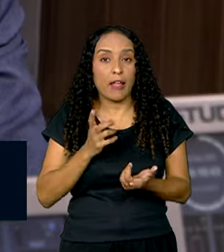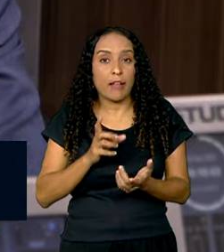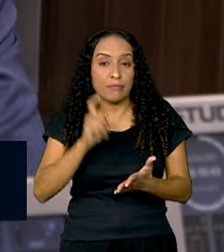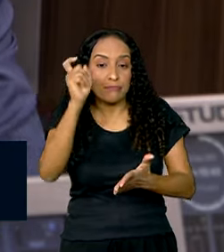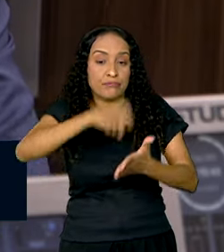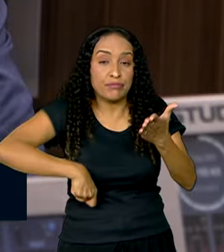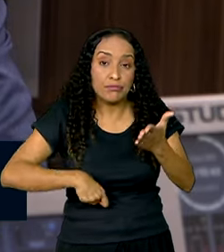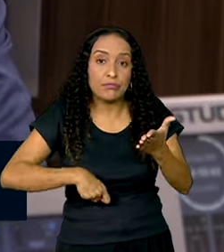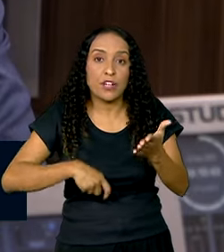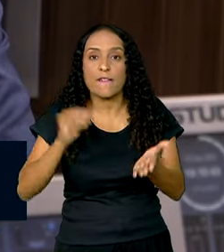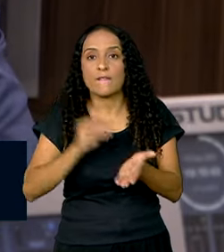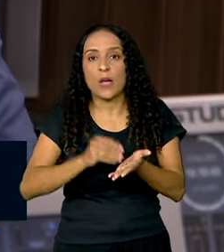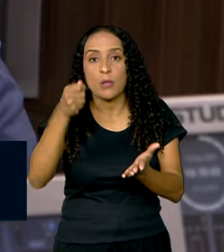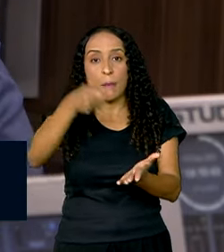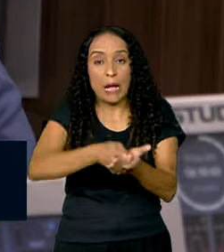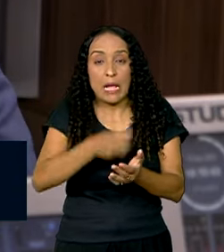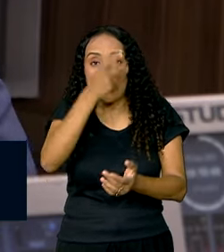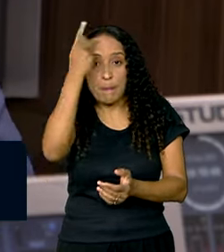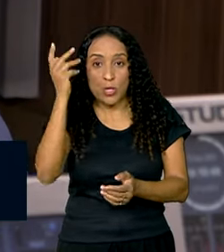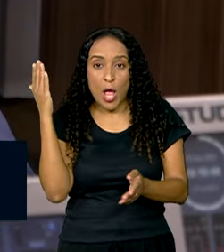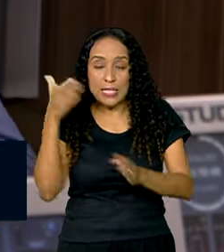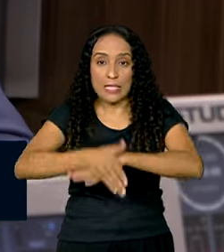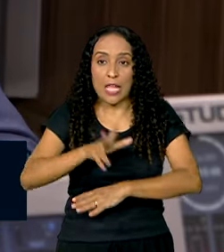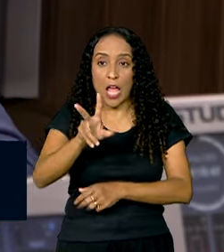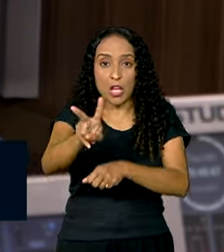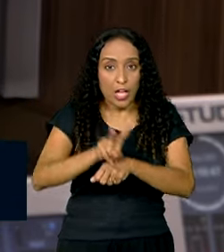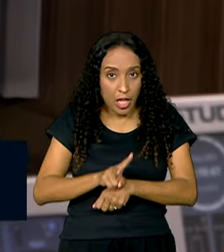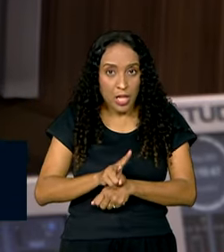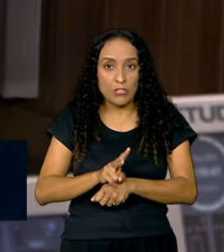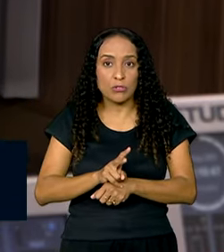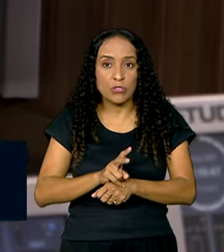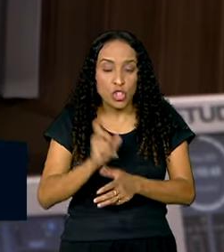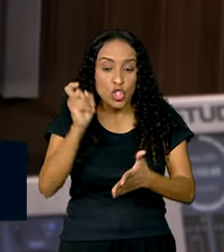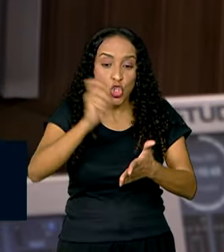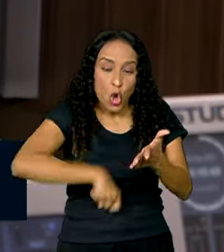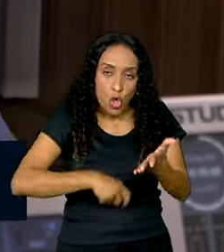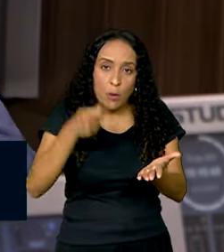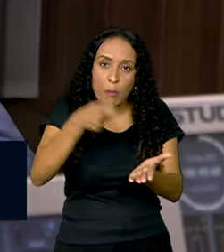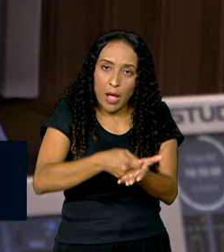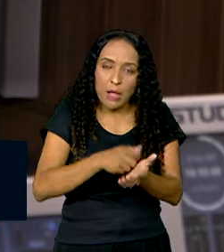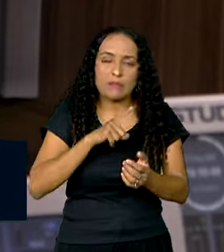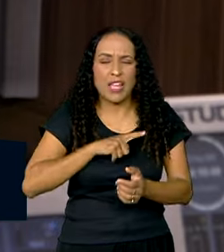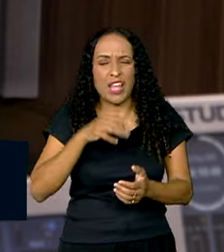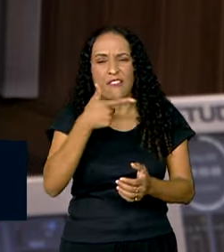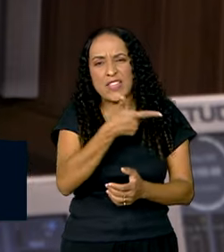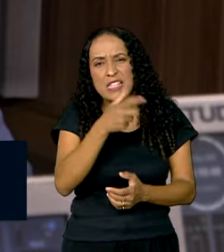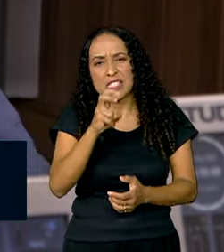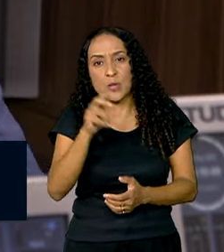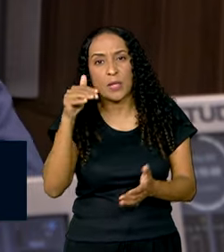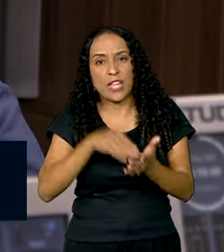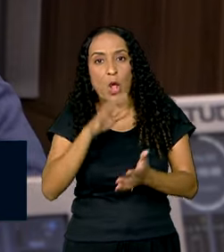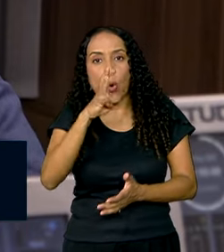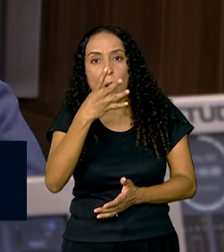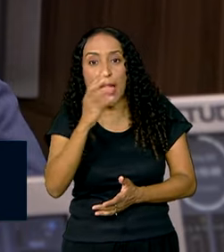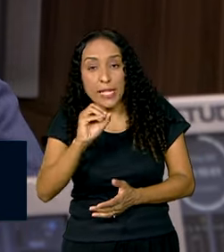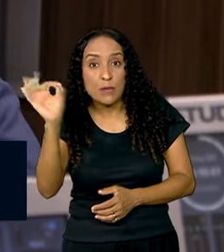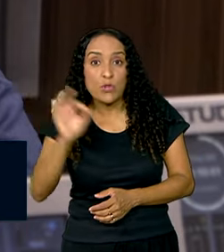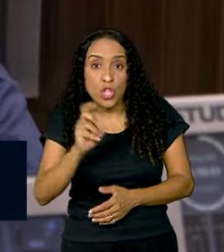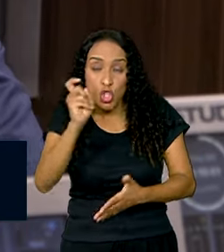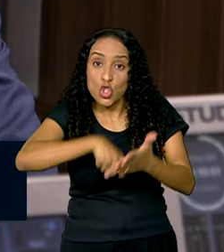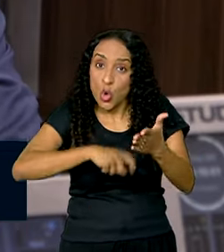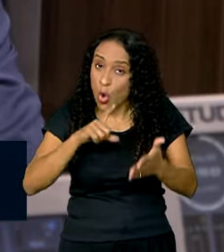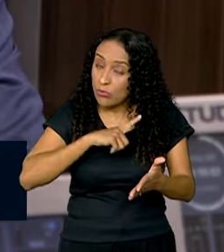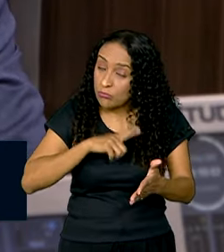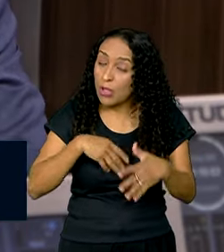que acessar o crédito e pagar em dia ele pode aí ter rebates aí descontos de 25 até 40% tá de desconto ou